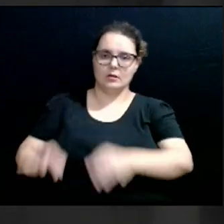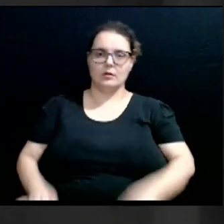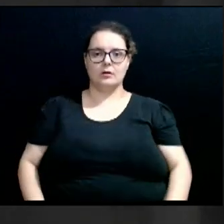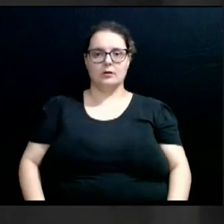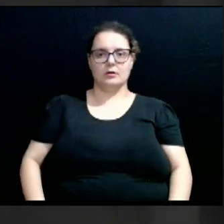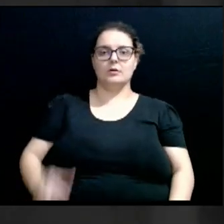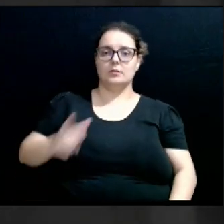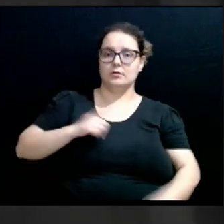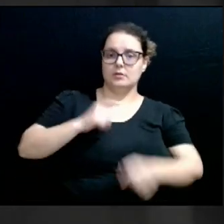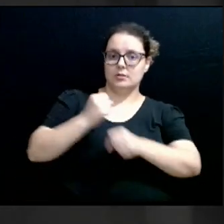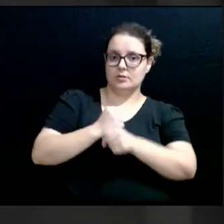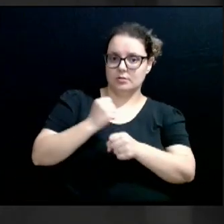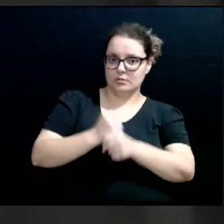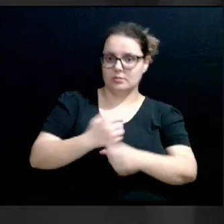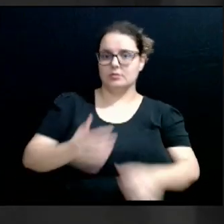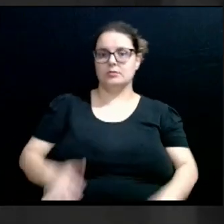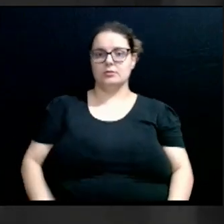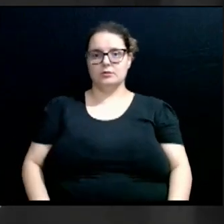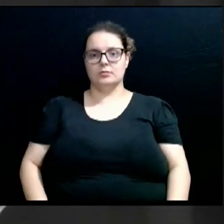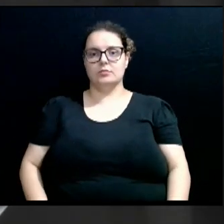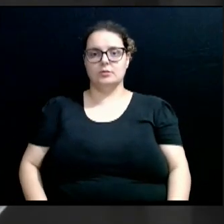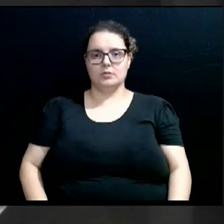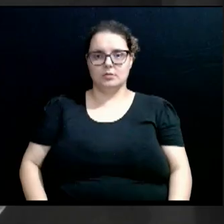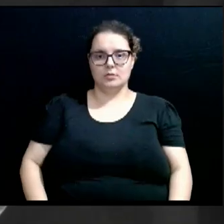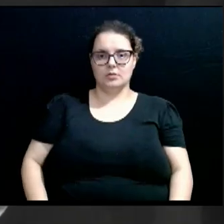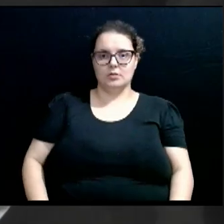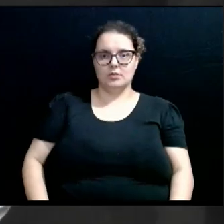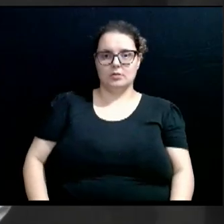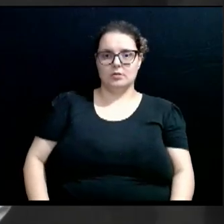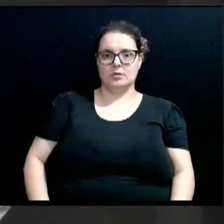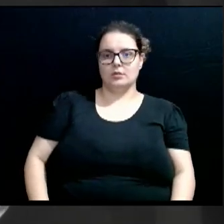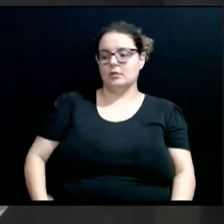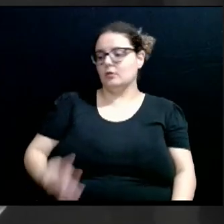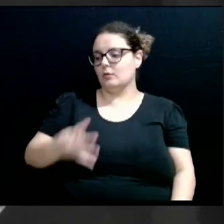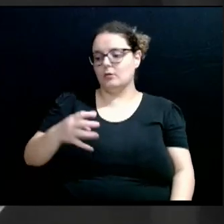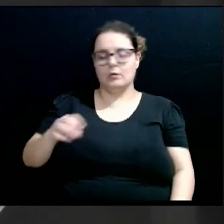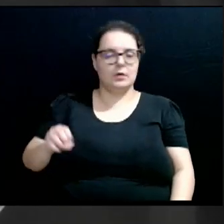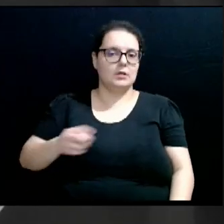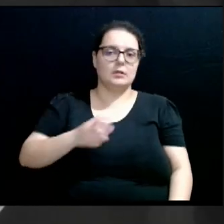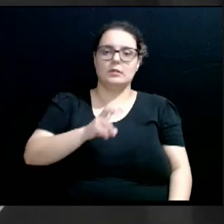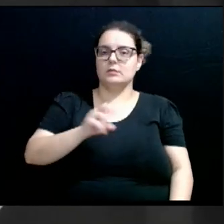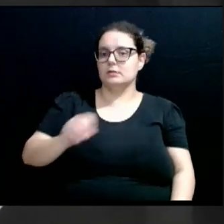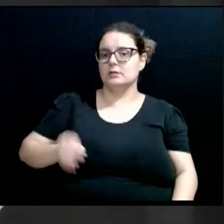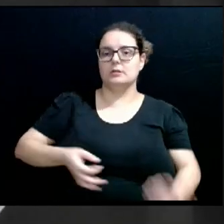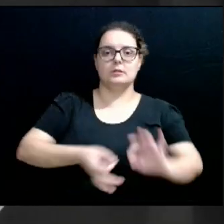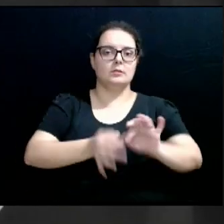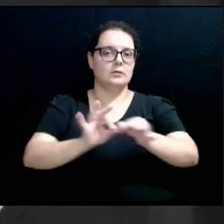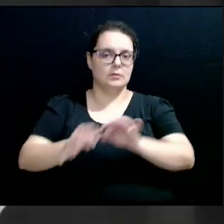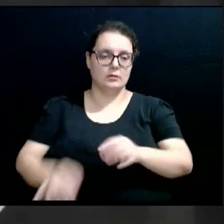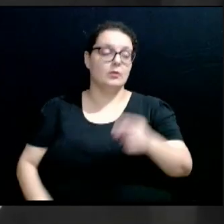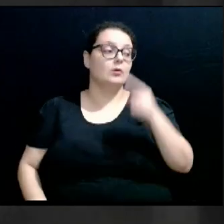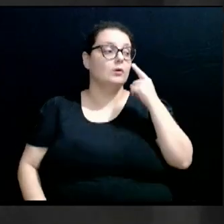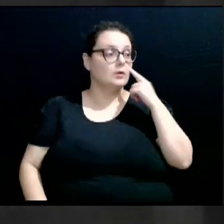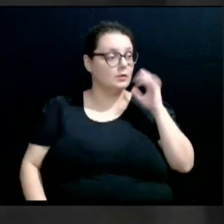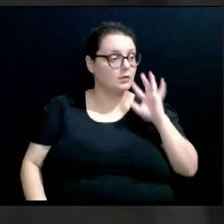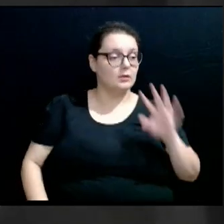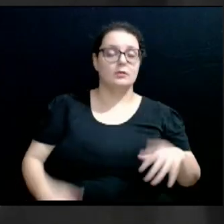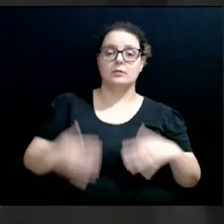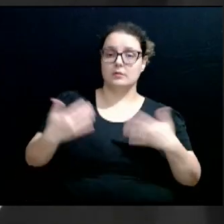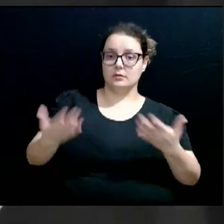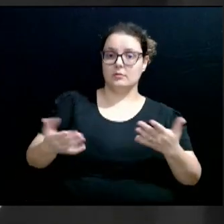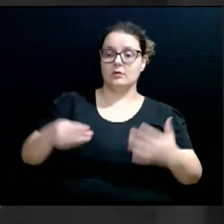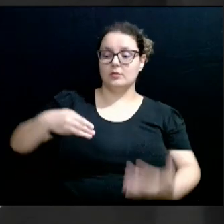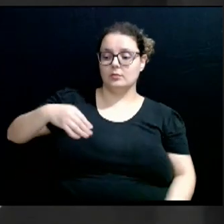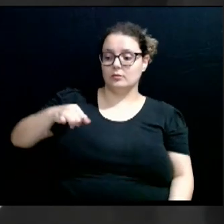que, assim, a gente chegou a fazer 40, 50 oficinas, né? Então, foi através do MIPID que a